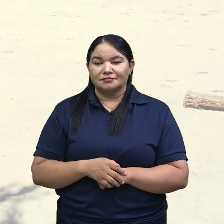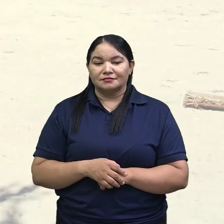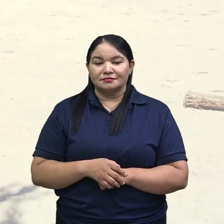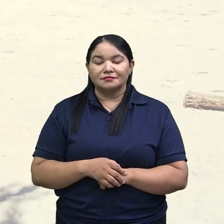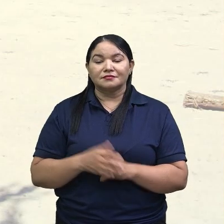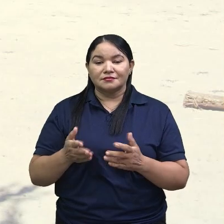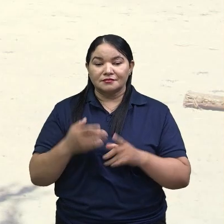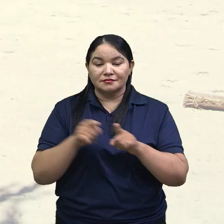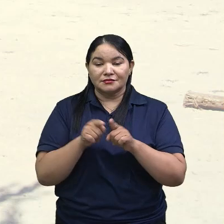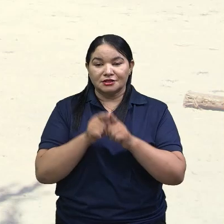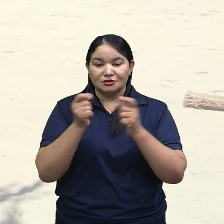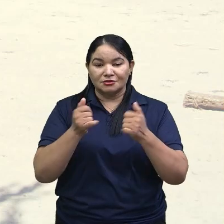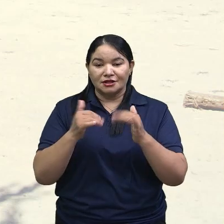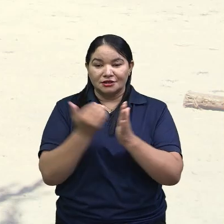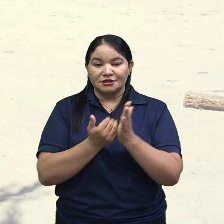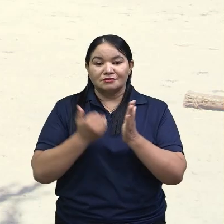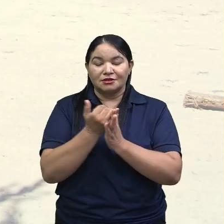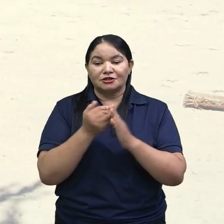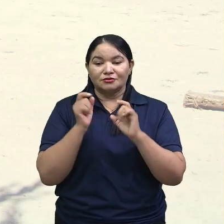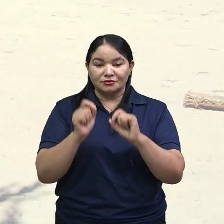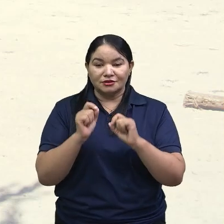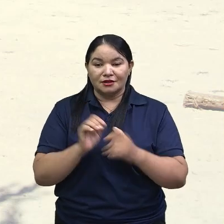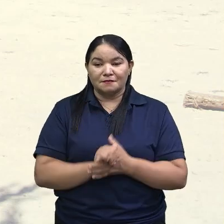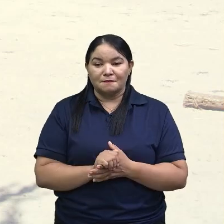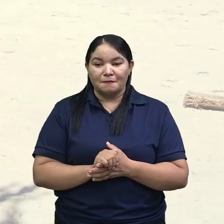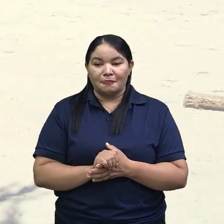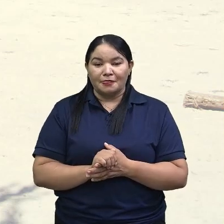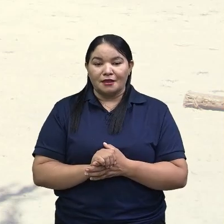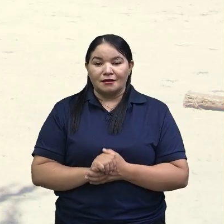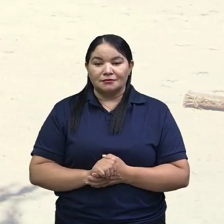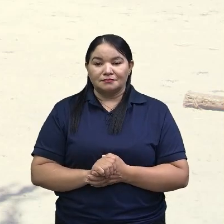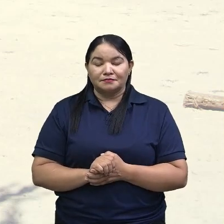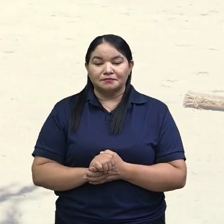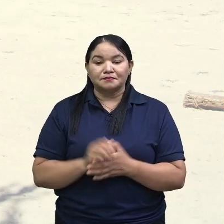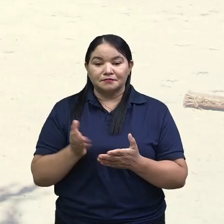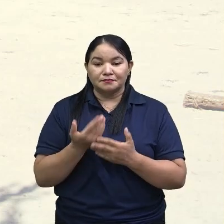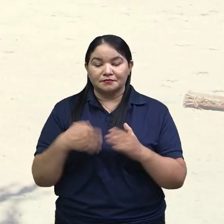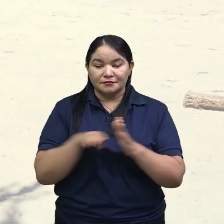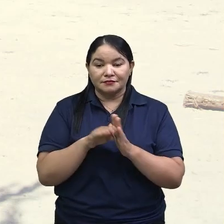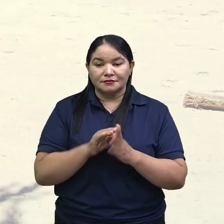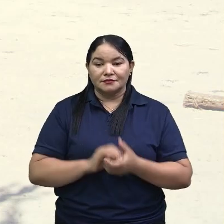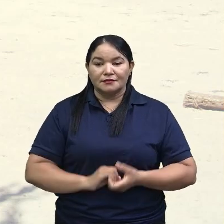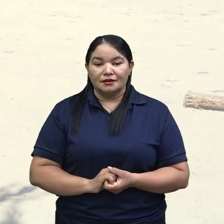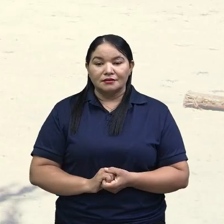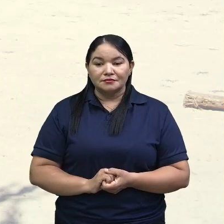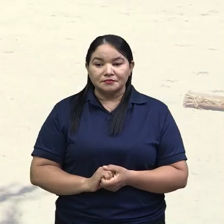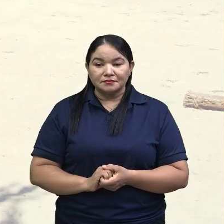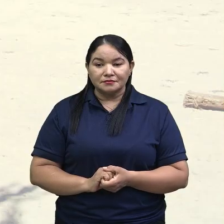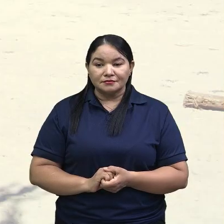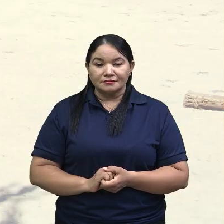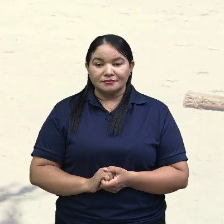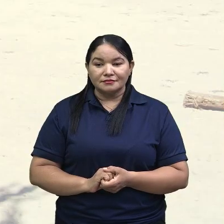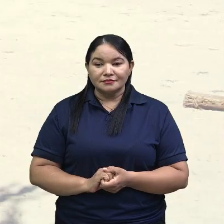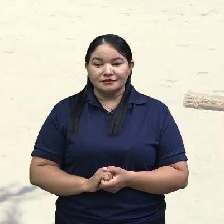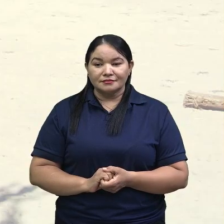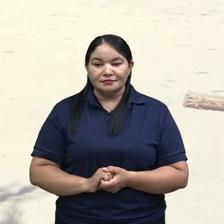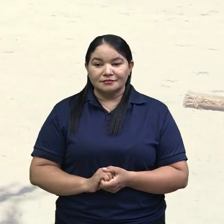a respeito dessa ocupação. A ocupação dos povos originários da Amazônia, ela